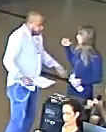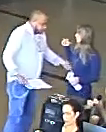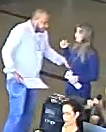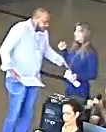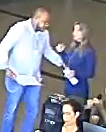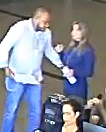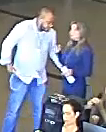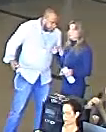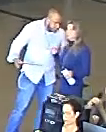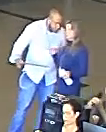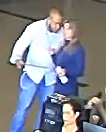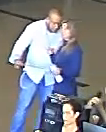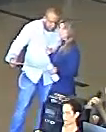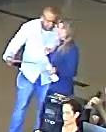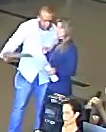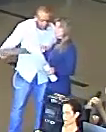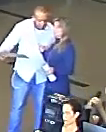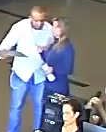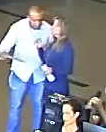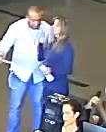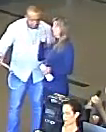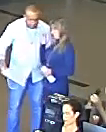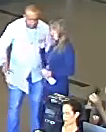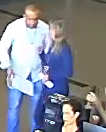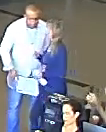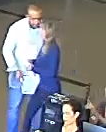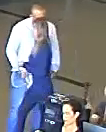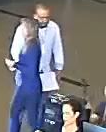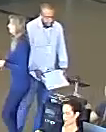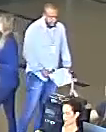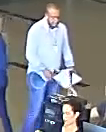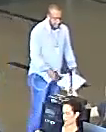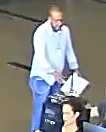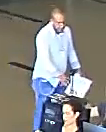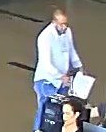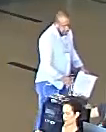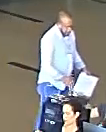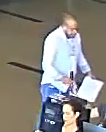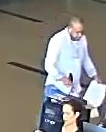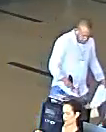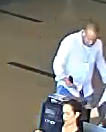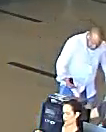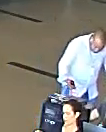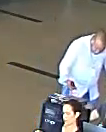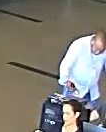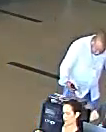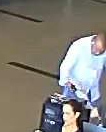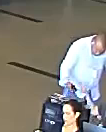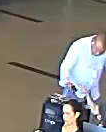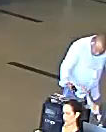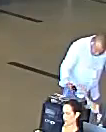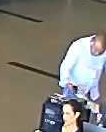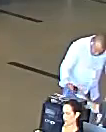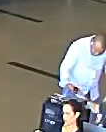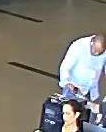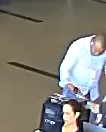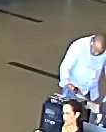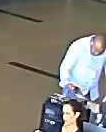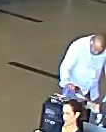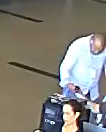estos sedentos de poder realizar o nosso direito constitucional deivi gostaria também